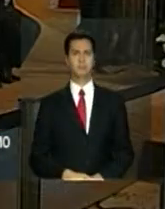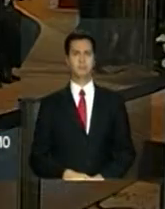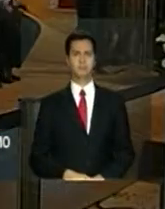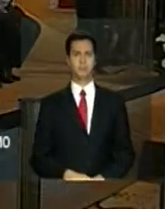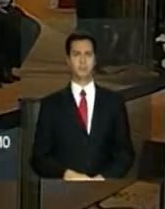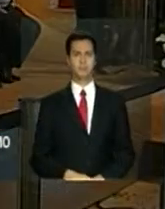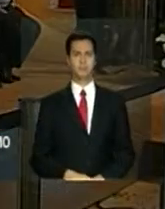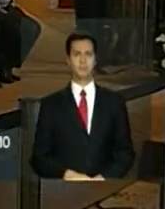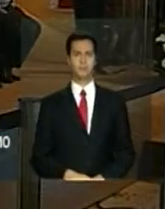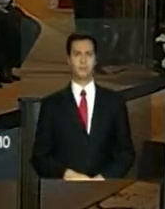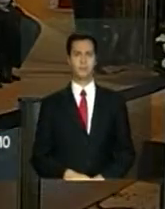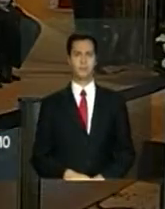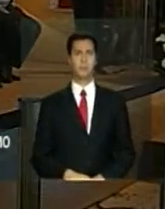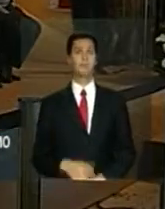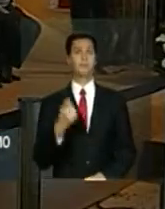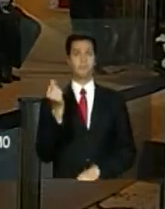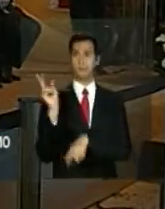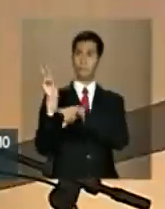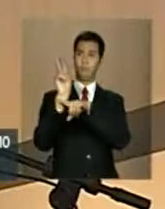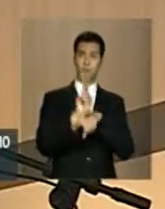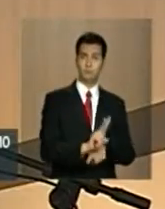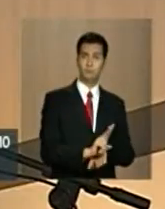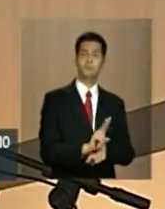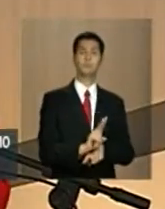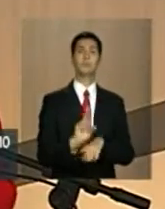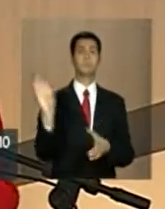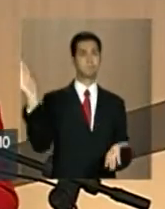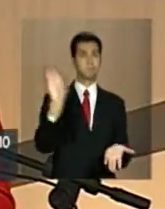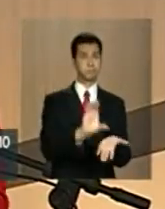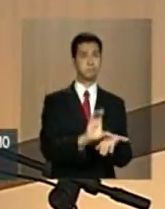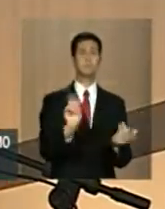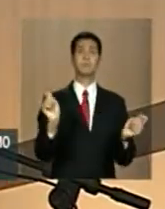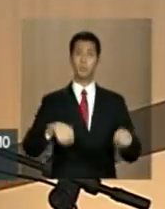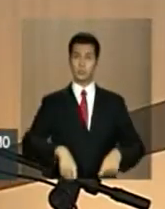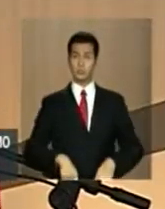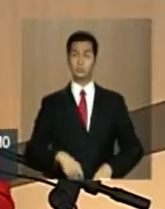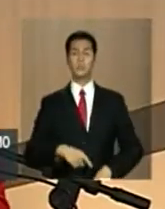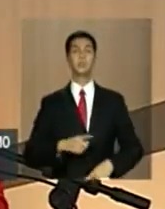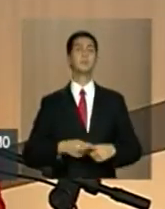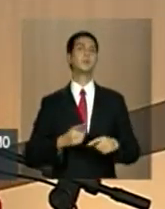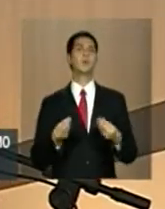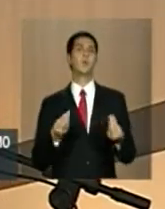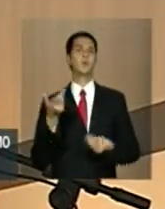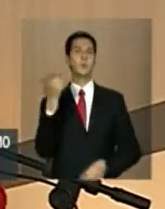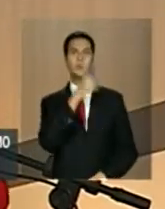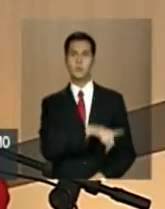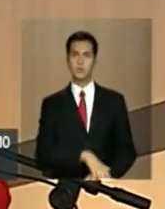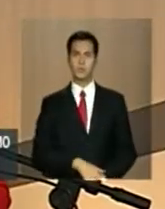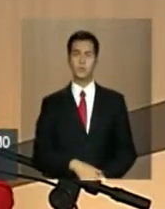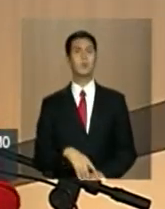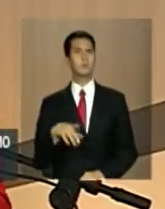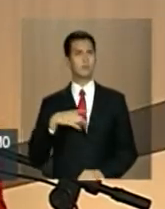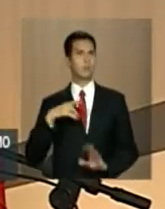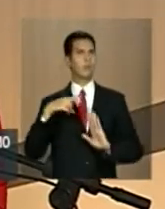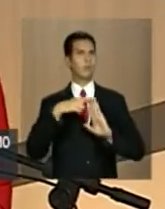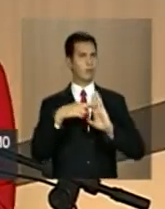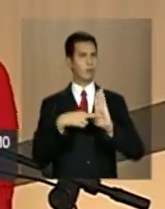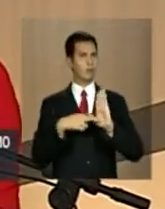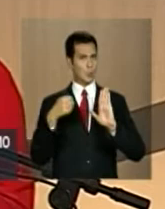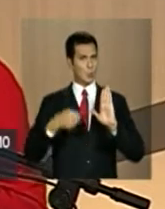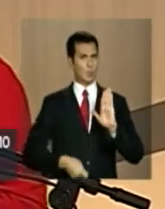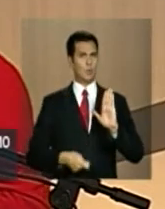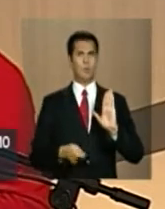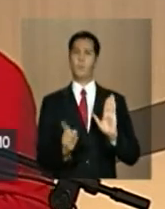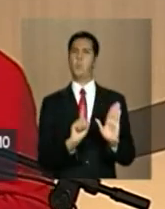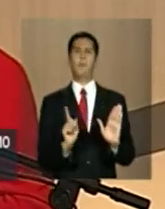que isso foi obtido através de critérios exigentes, não foi através de